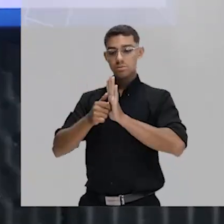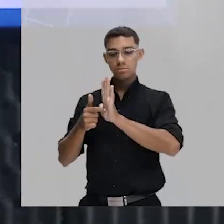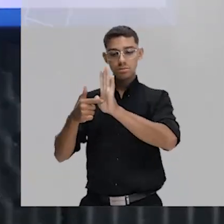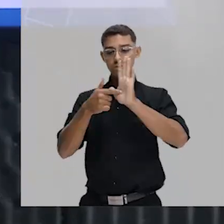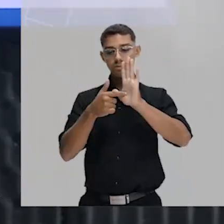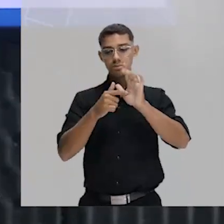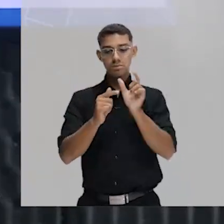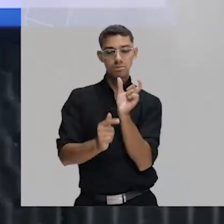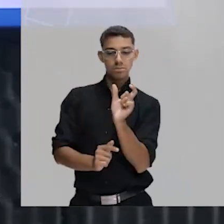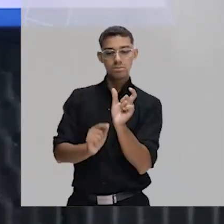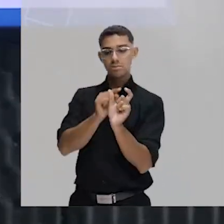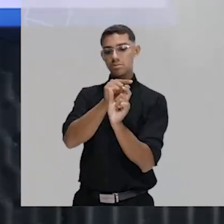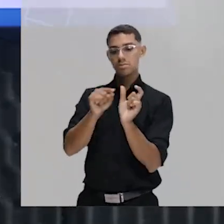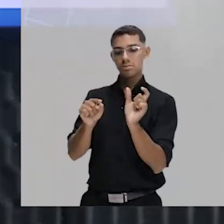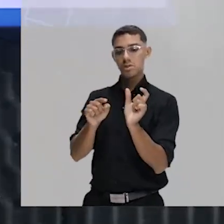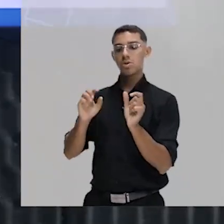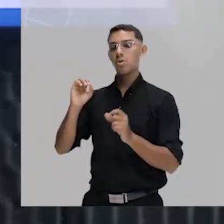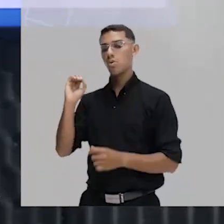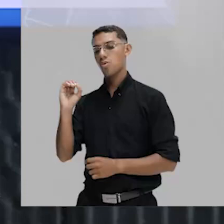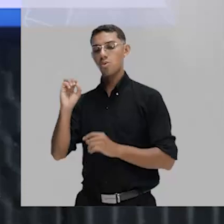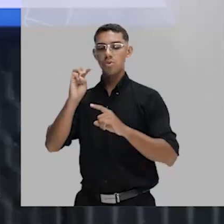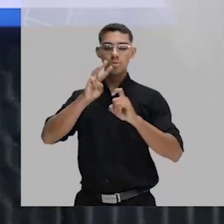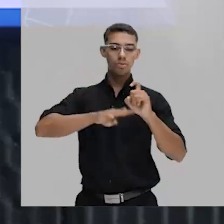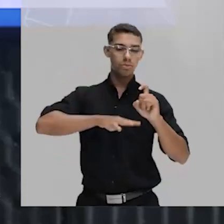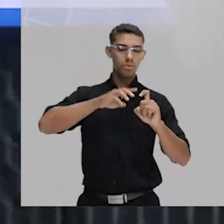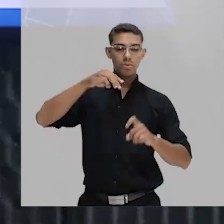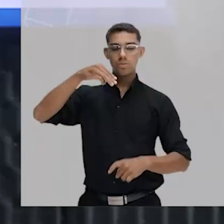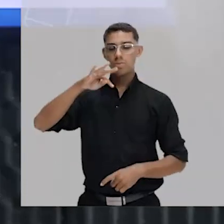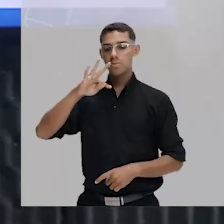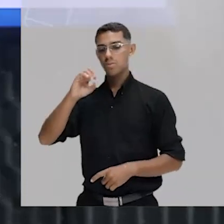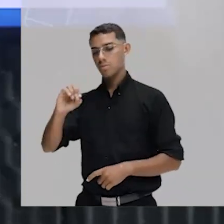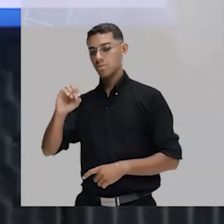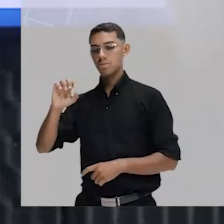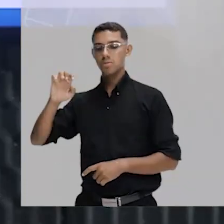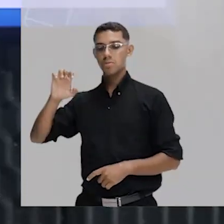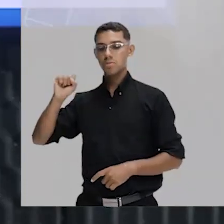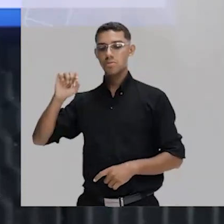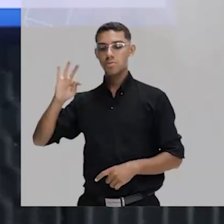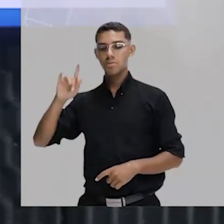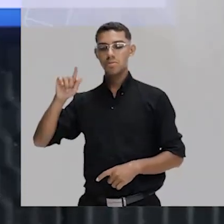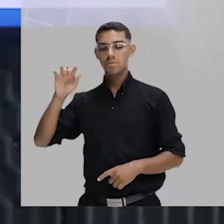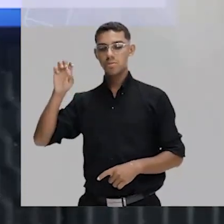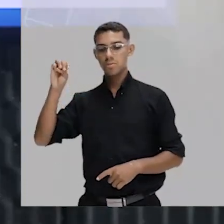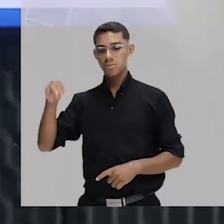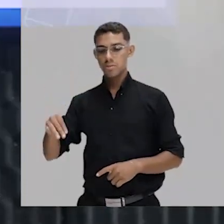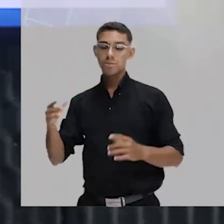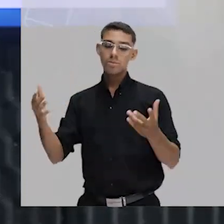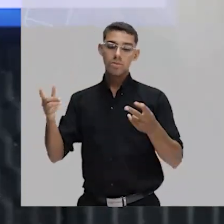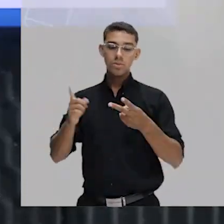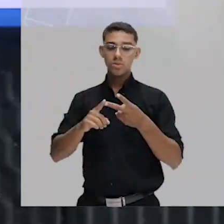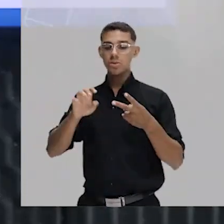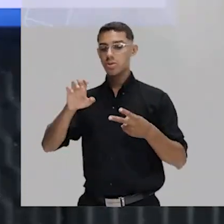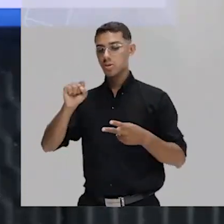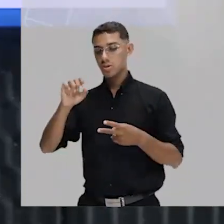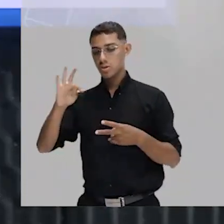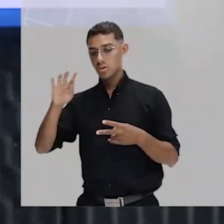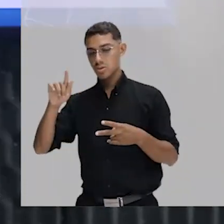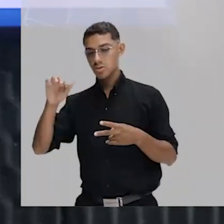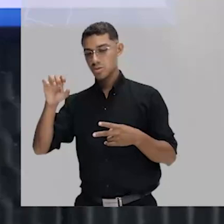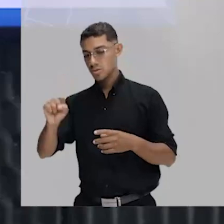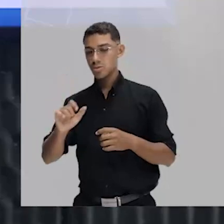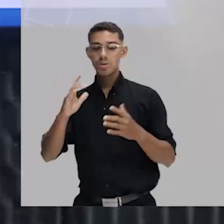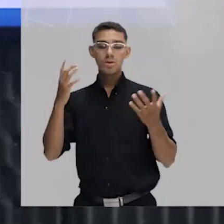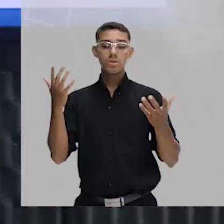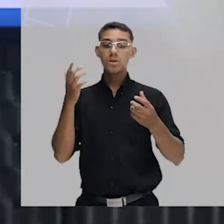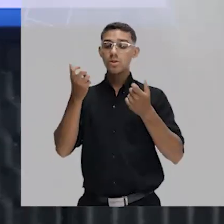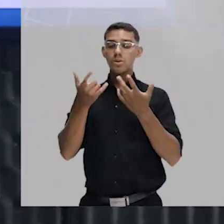destacados em negrito: o mito da estiagem, os estoques, o ciclo, os estoques. Então o